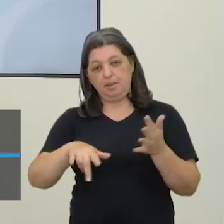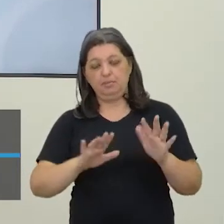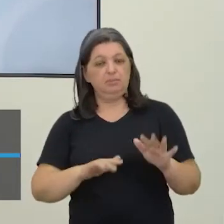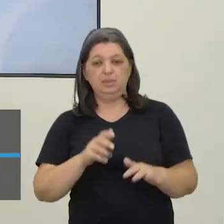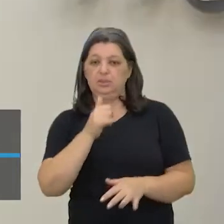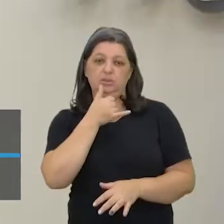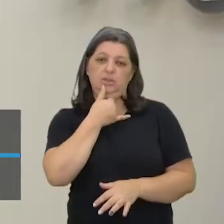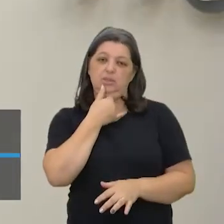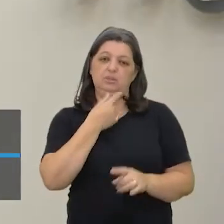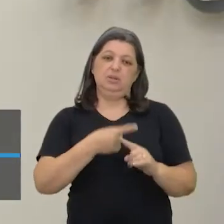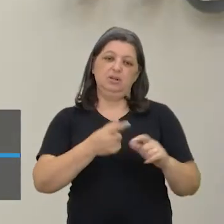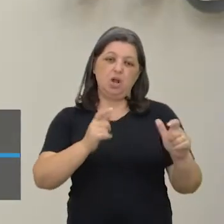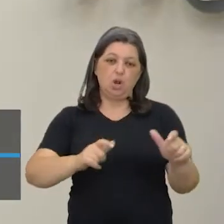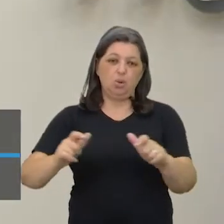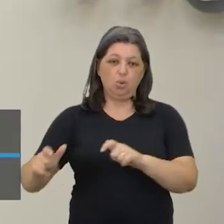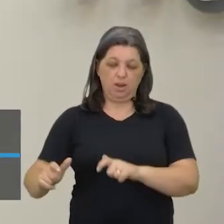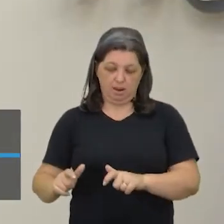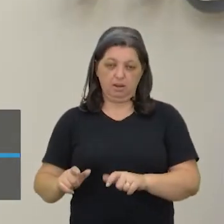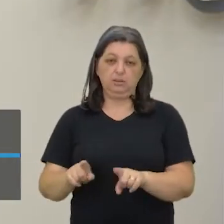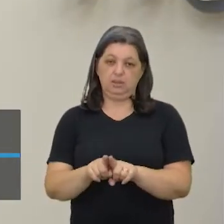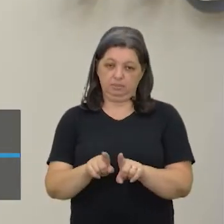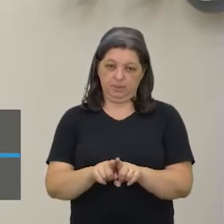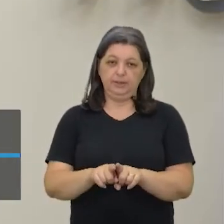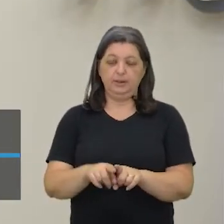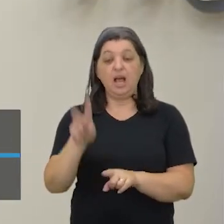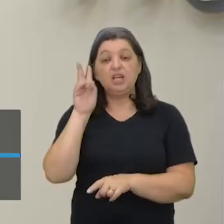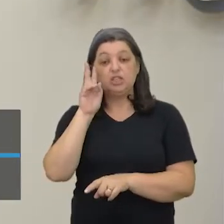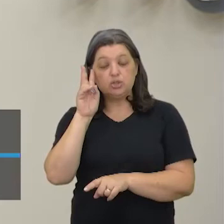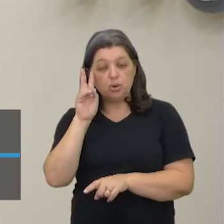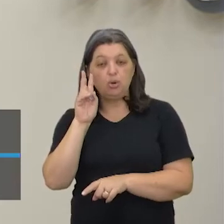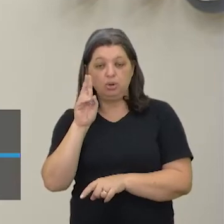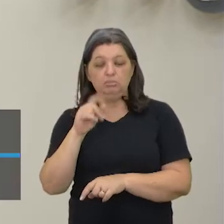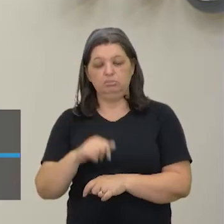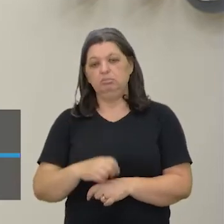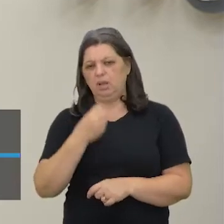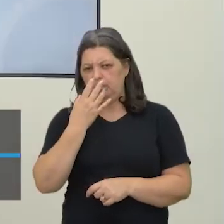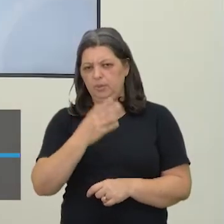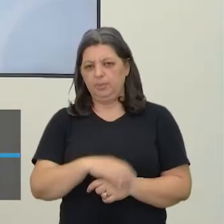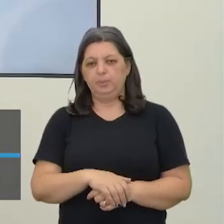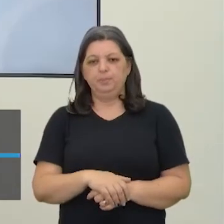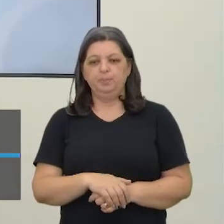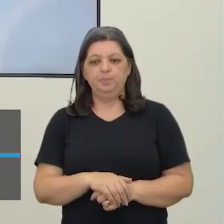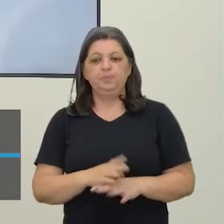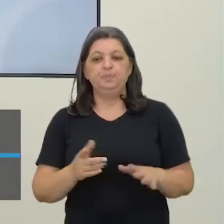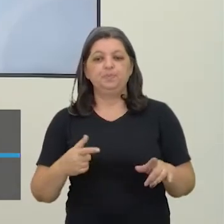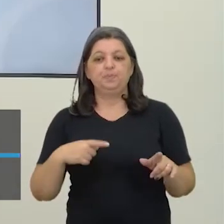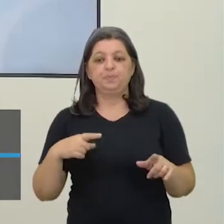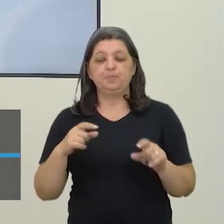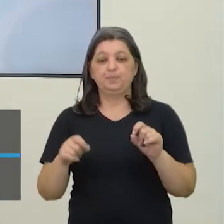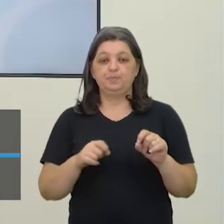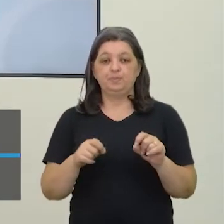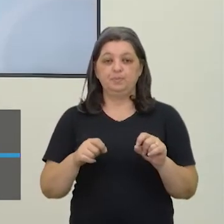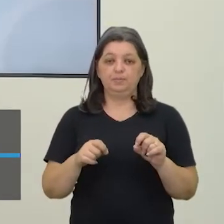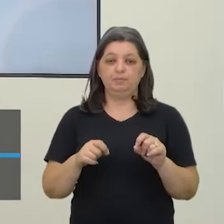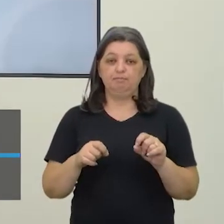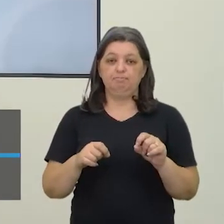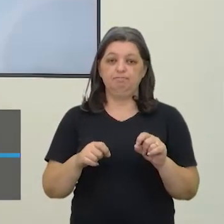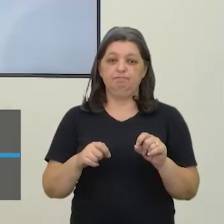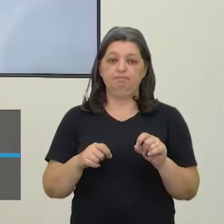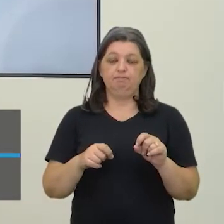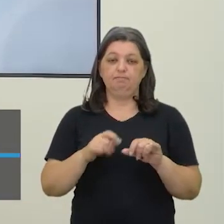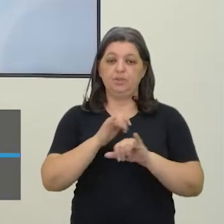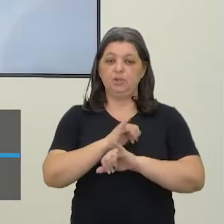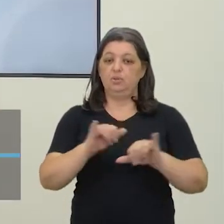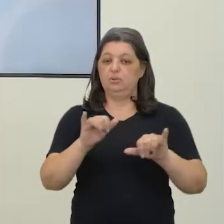sobre lugares mesmo, né? Pesquisando sobre na história do lugar, tem muitas muito boas. Mas eu vou trazer para vocês, infelizmente, uma notícia que não é tão legal,